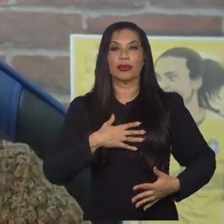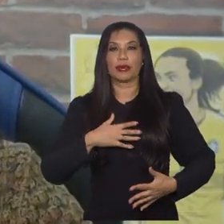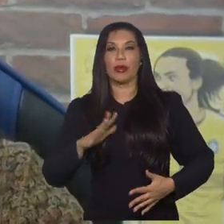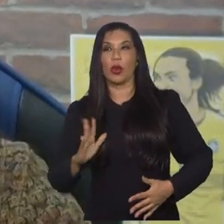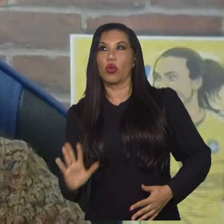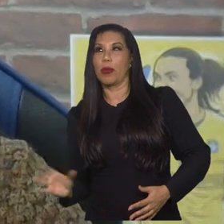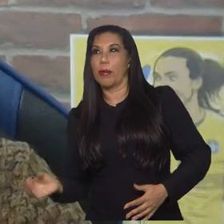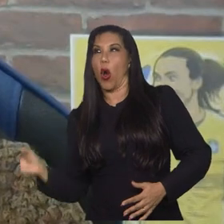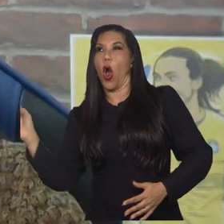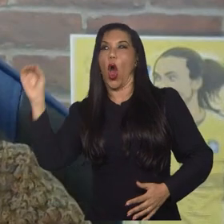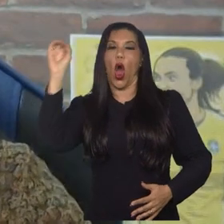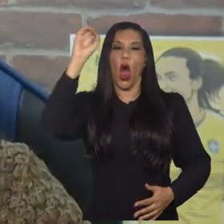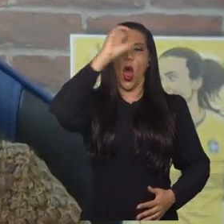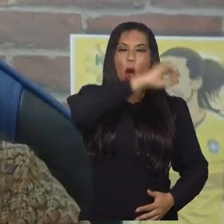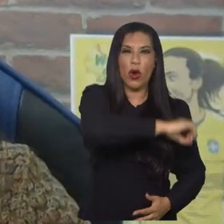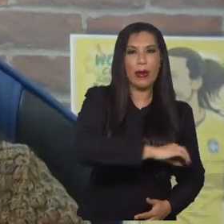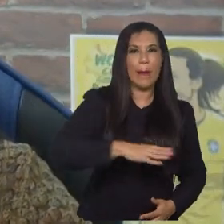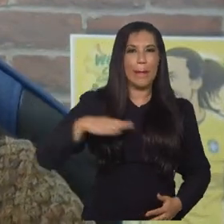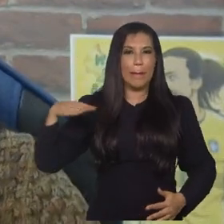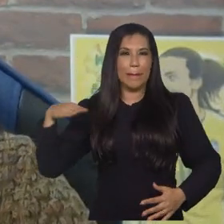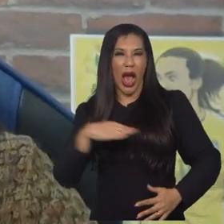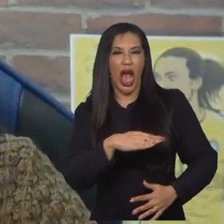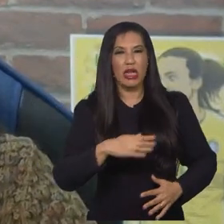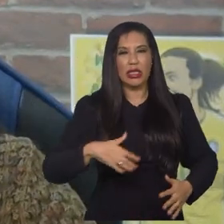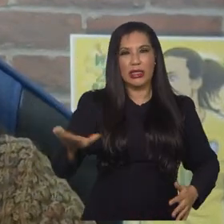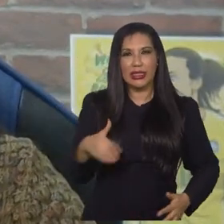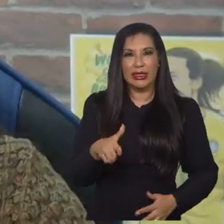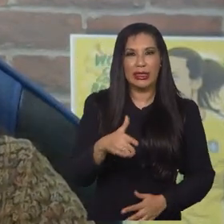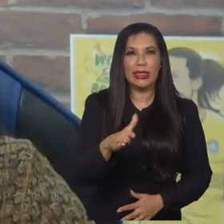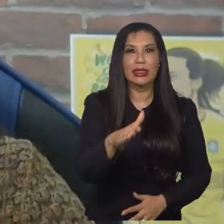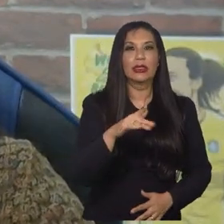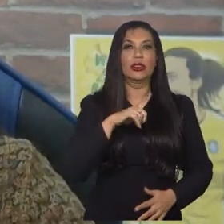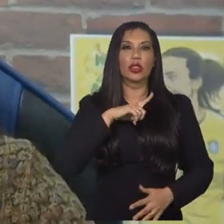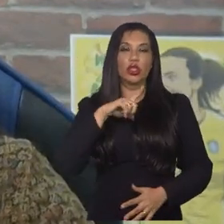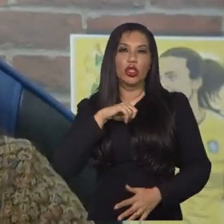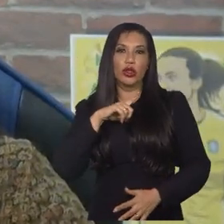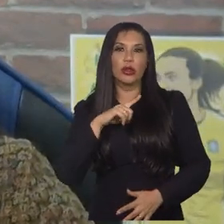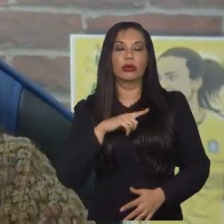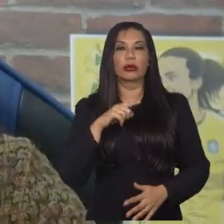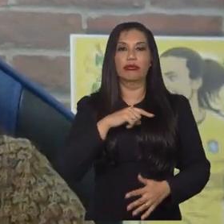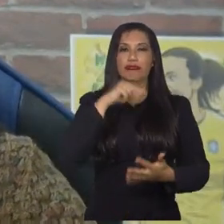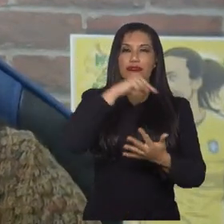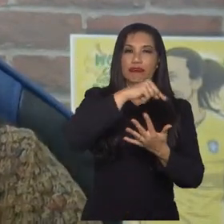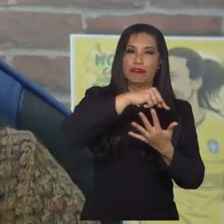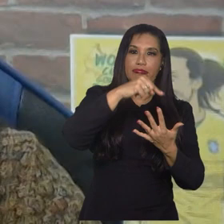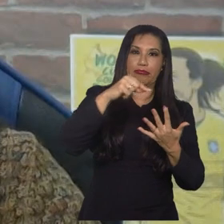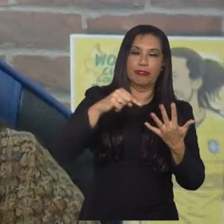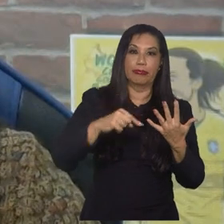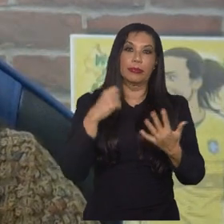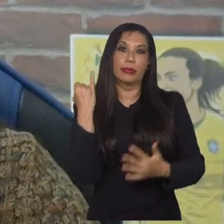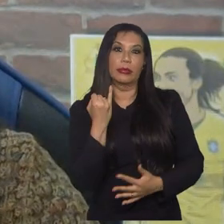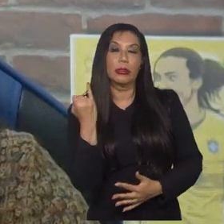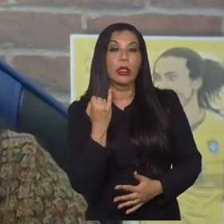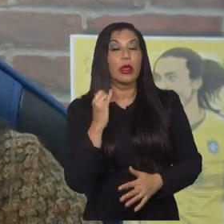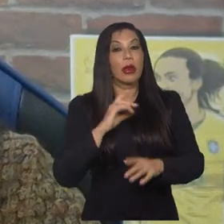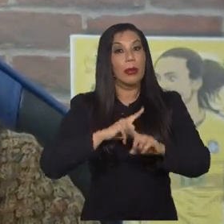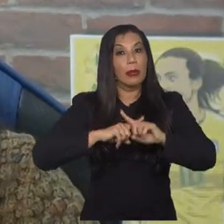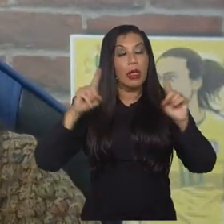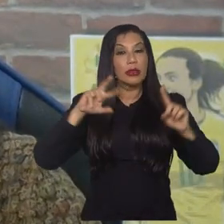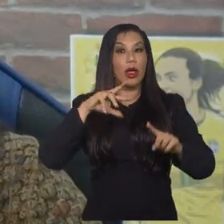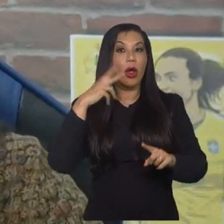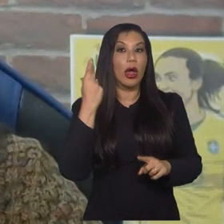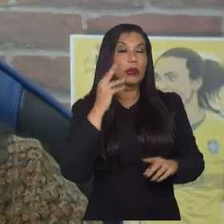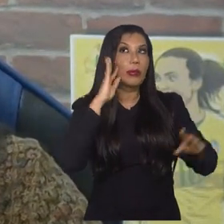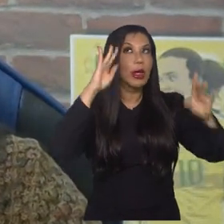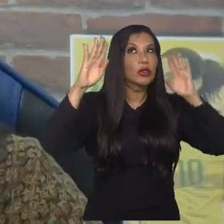aéreo, gosta de ir para o embate, para os duelos, tem algumas pontas interessantes. Então eu imagino a